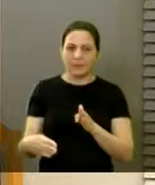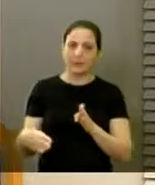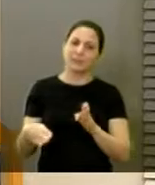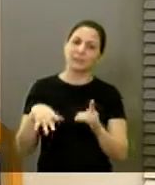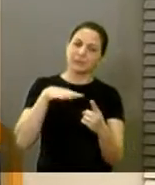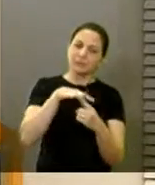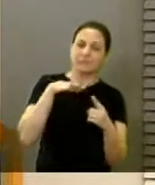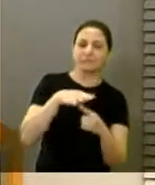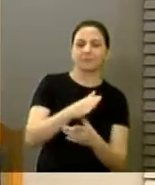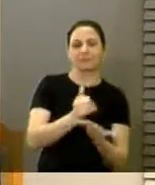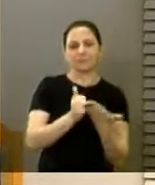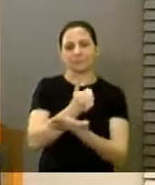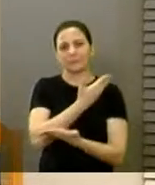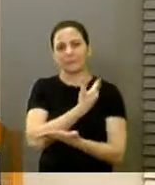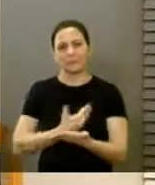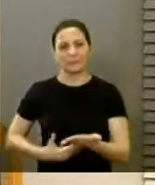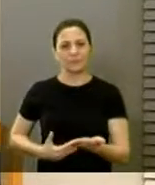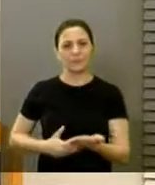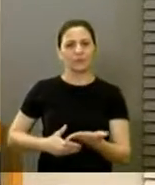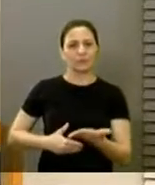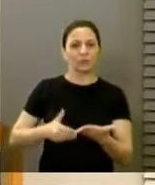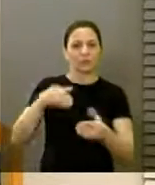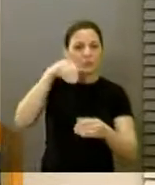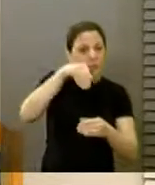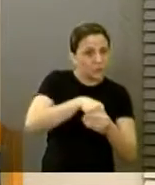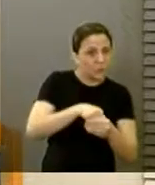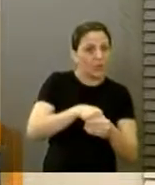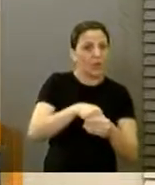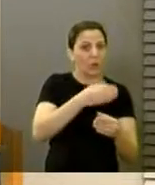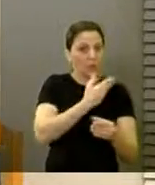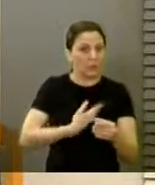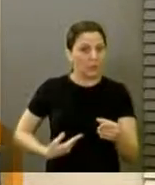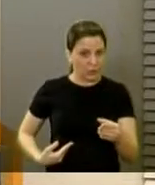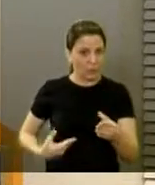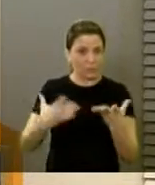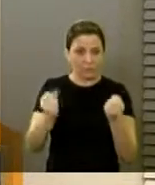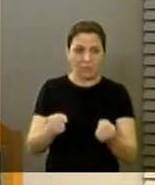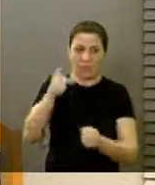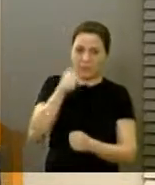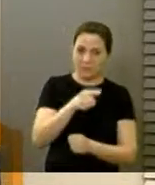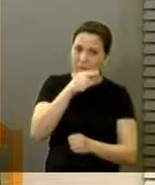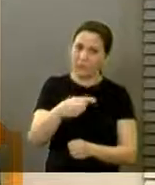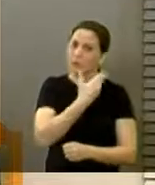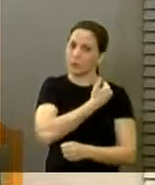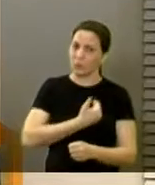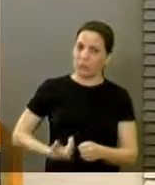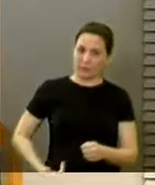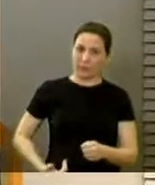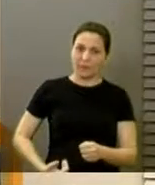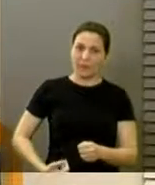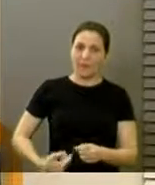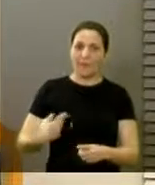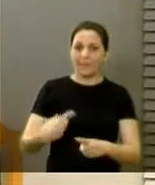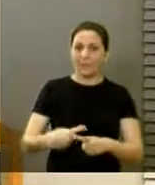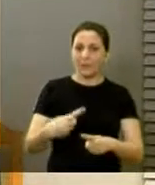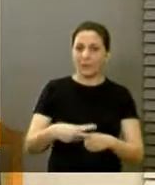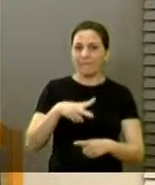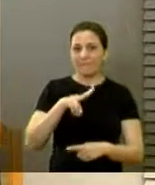governo para votar com o governo para votar o veto do governo é que esse veto